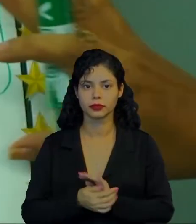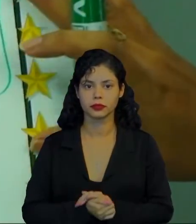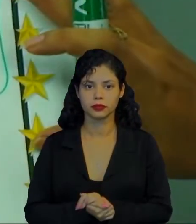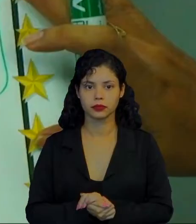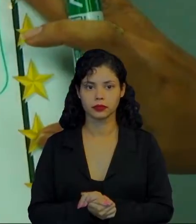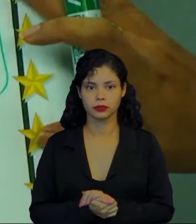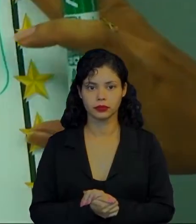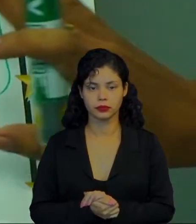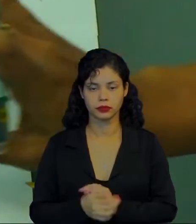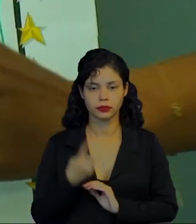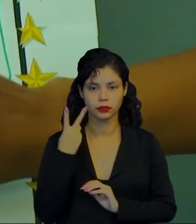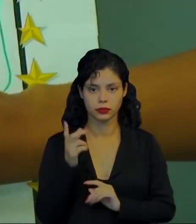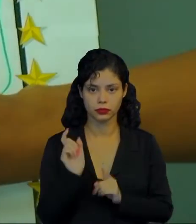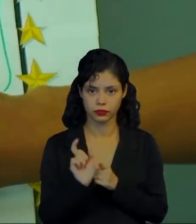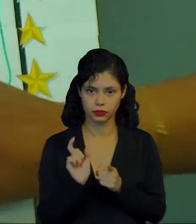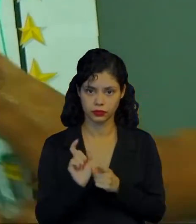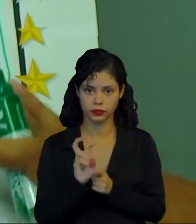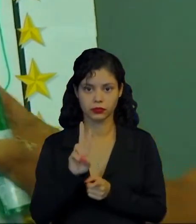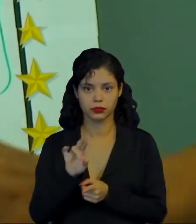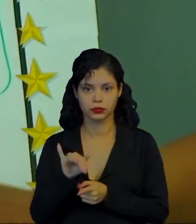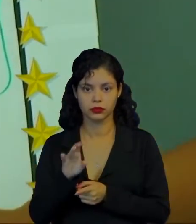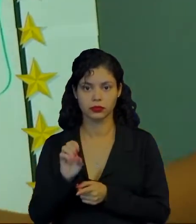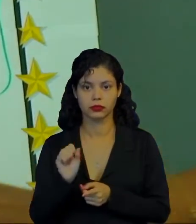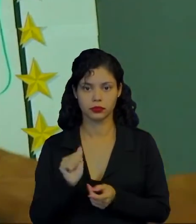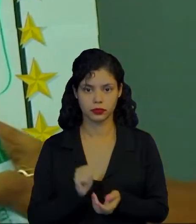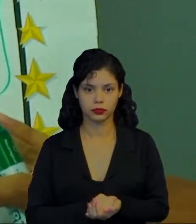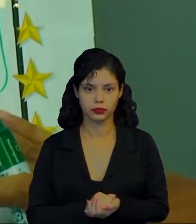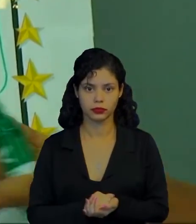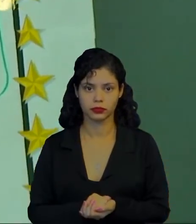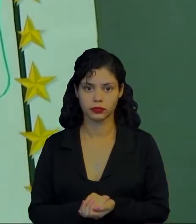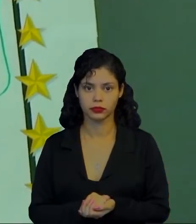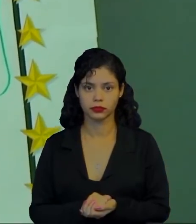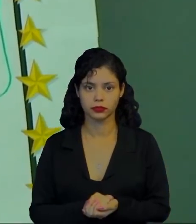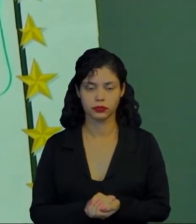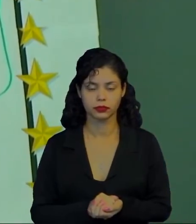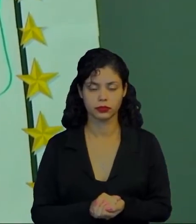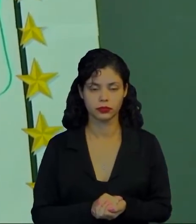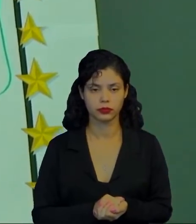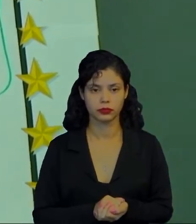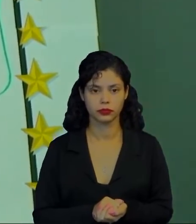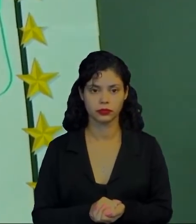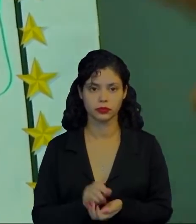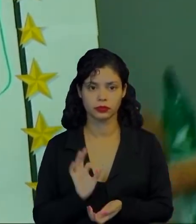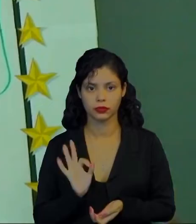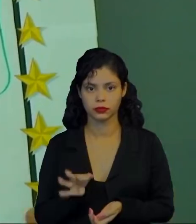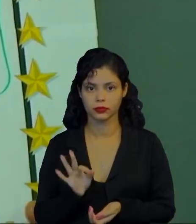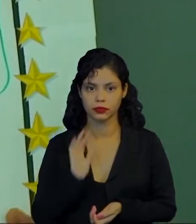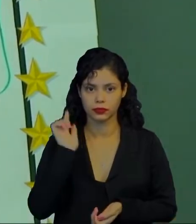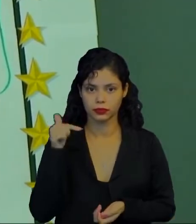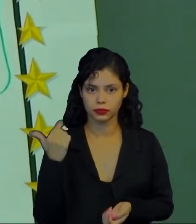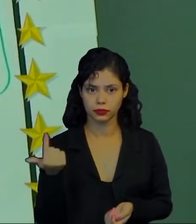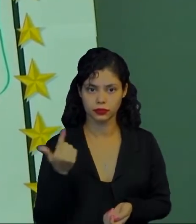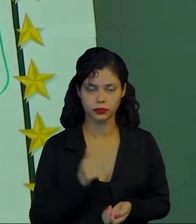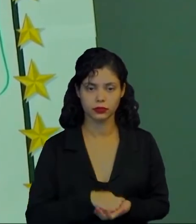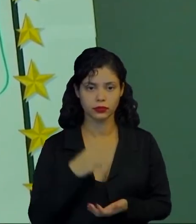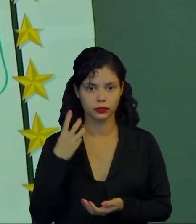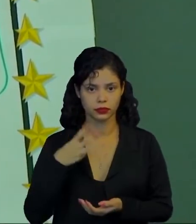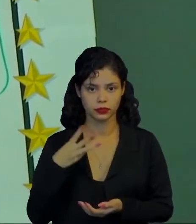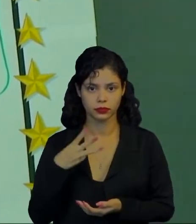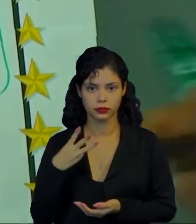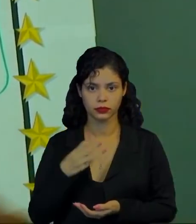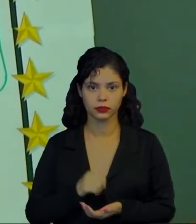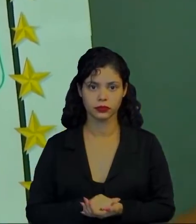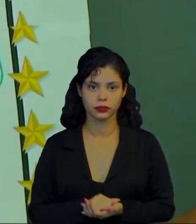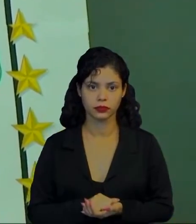2 palavras que rimam, que são matreiro e mineiro, certo? Vamos para a nossa terceira